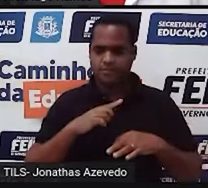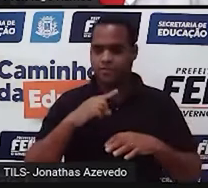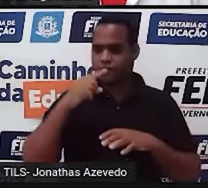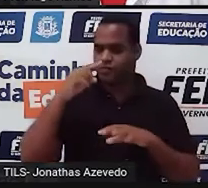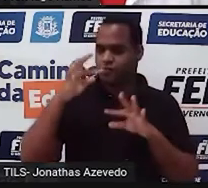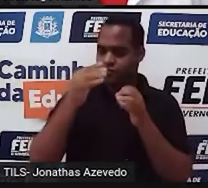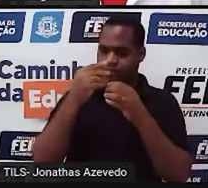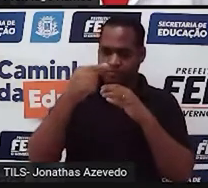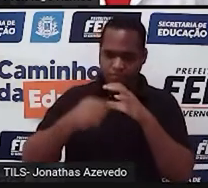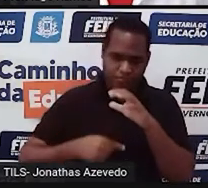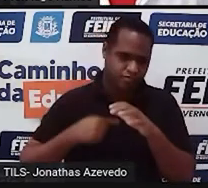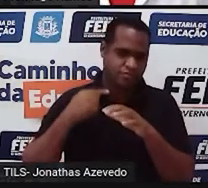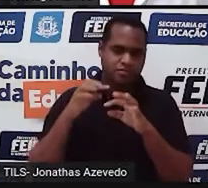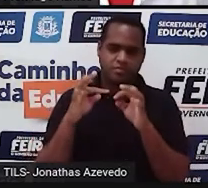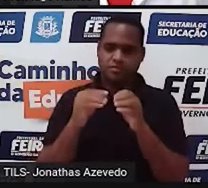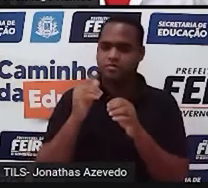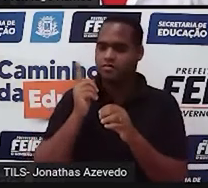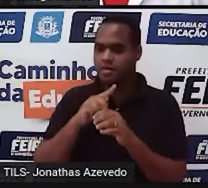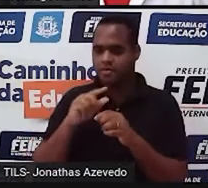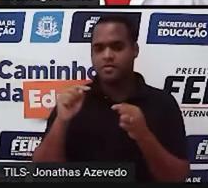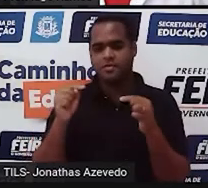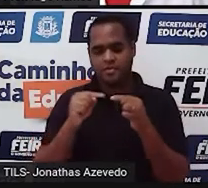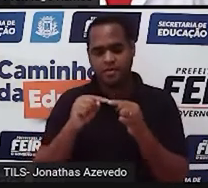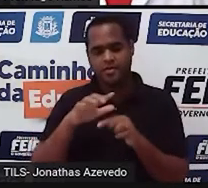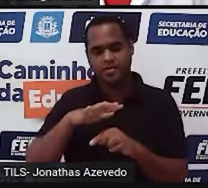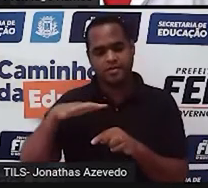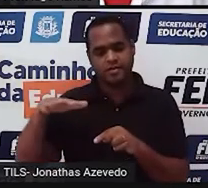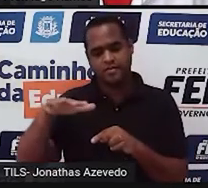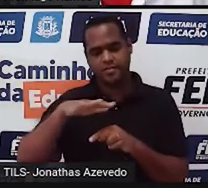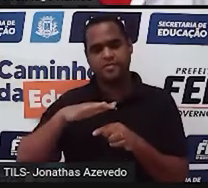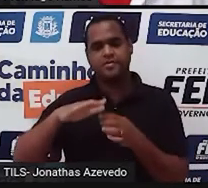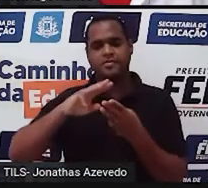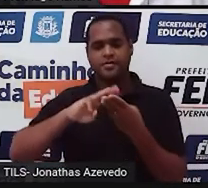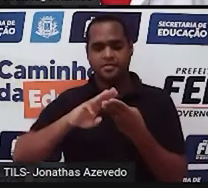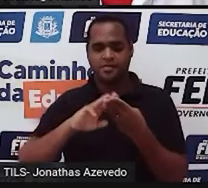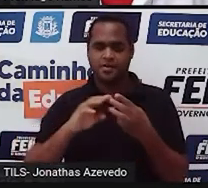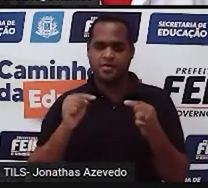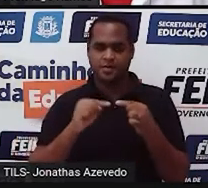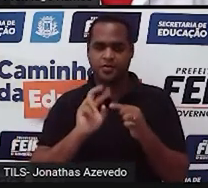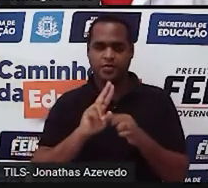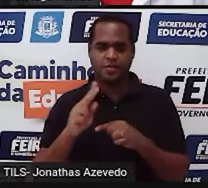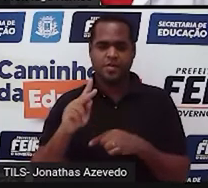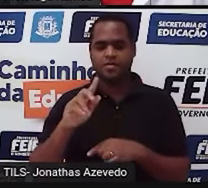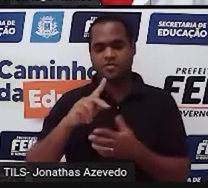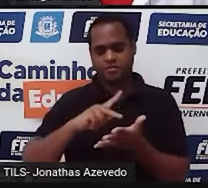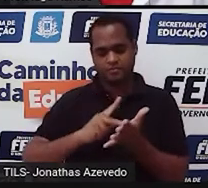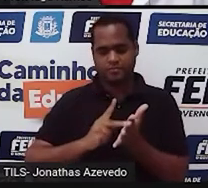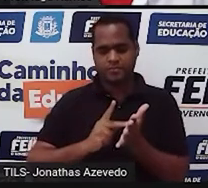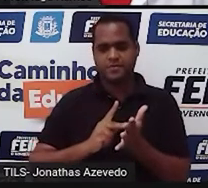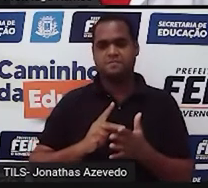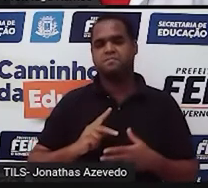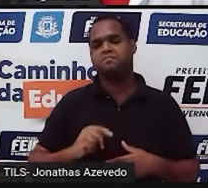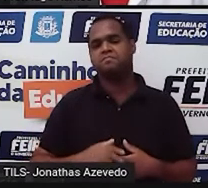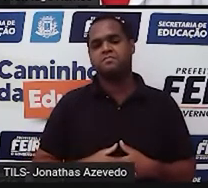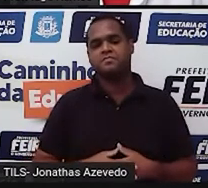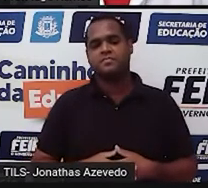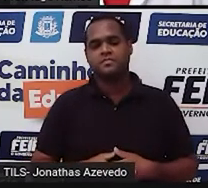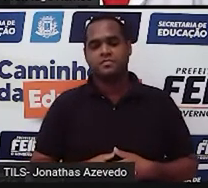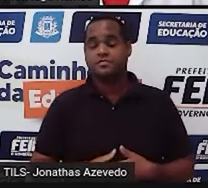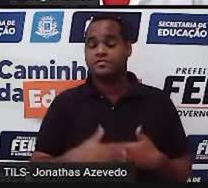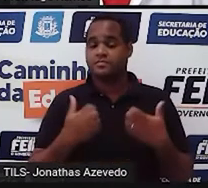nesse planeta tem a ver com essa área da matemática chamada geometria bom Oi